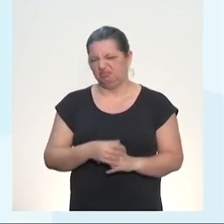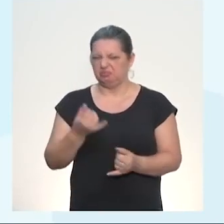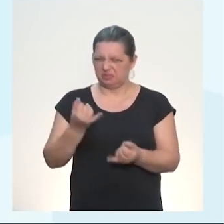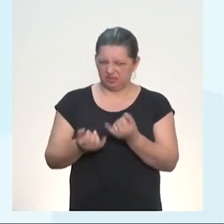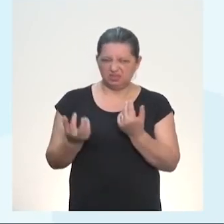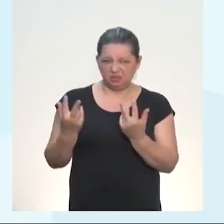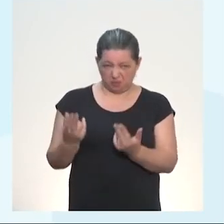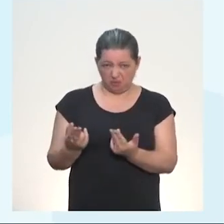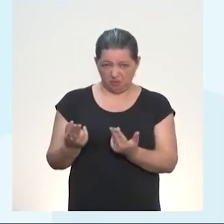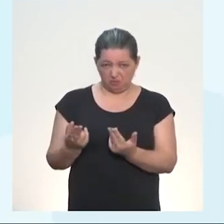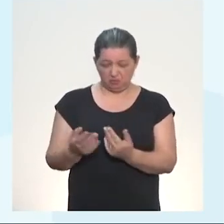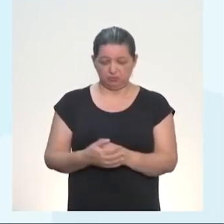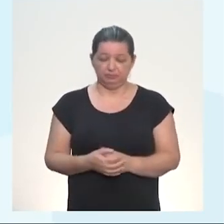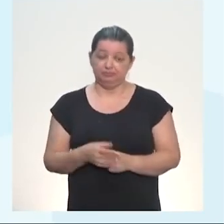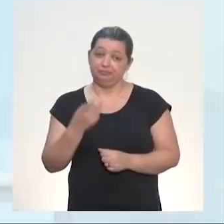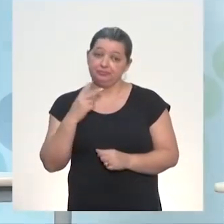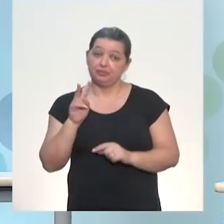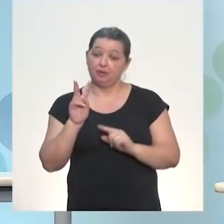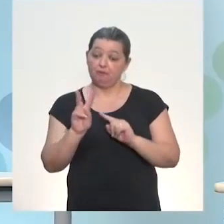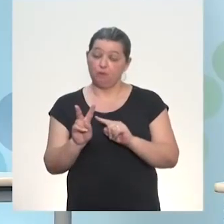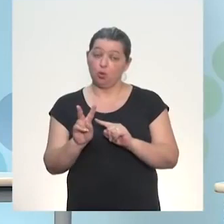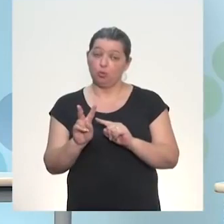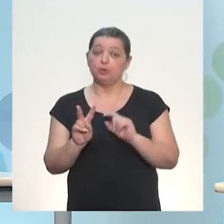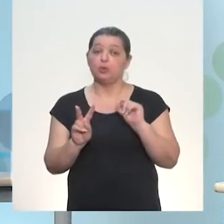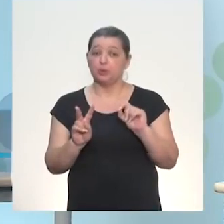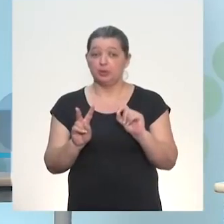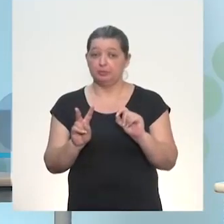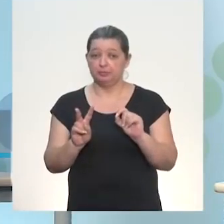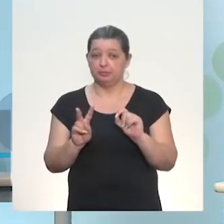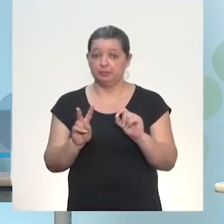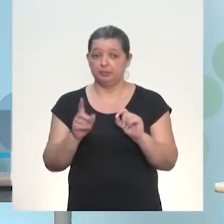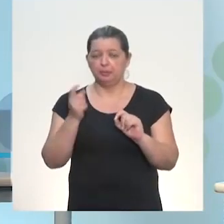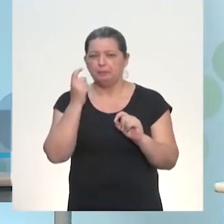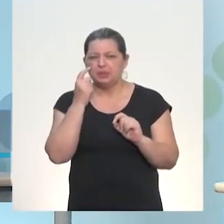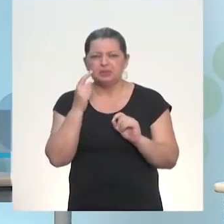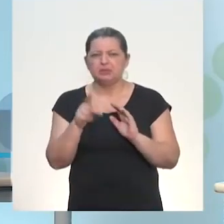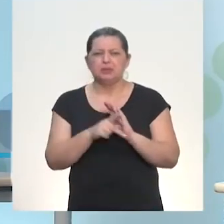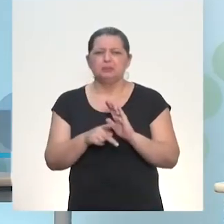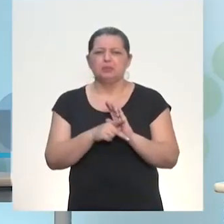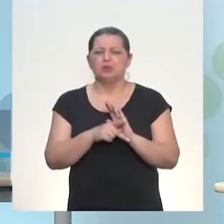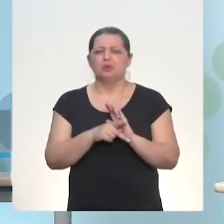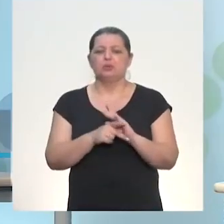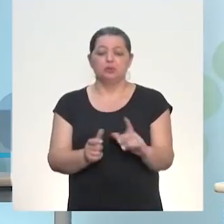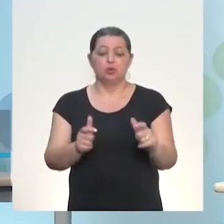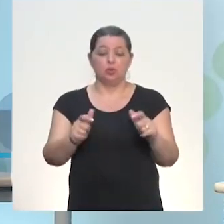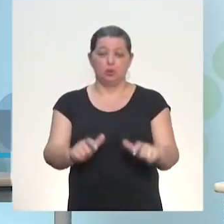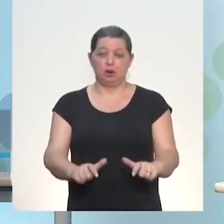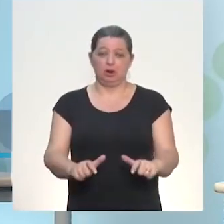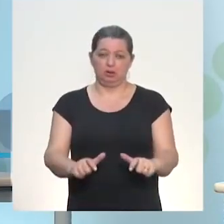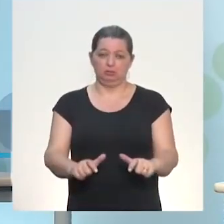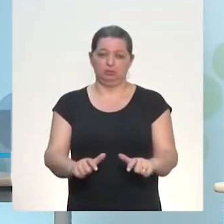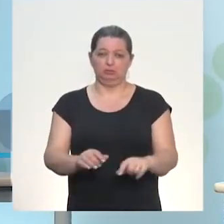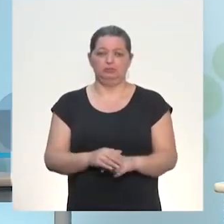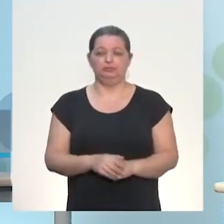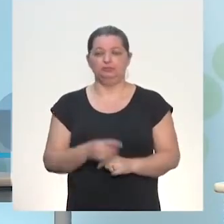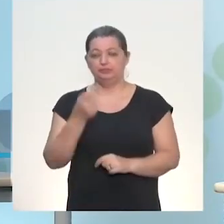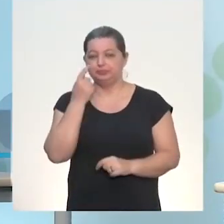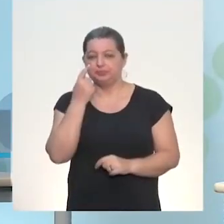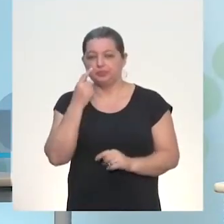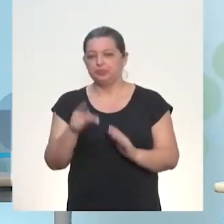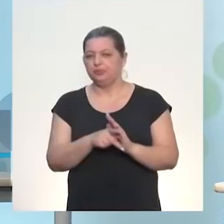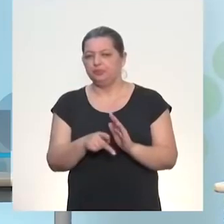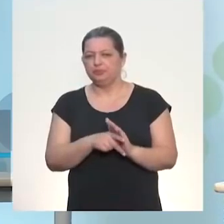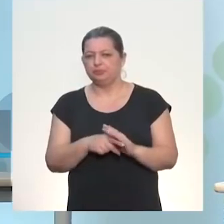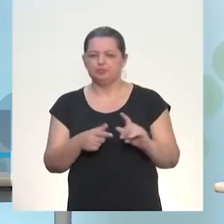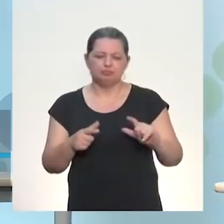coisa. Quando a gente fala em volume, a gente está pensando naquilo que, assim, o espaço que aquela figura está ocupando. Então, olhando para essas minhas figuras da mesa,